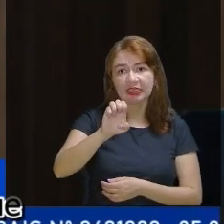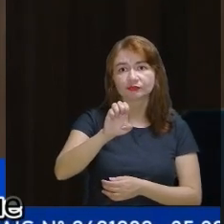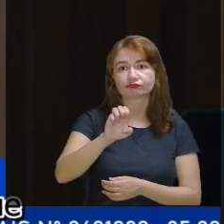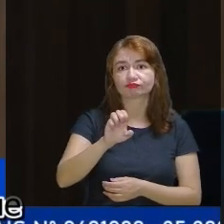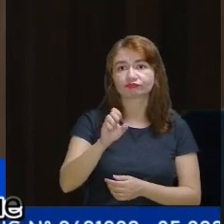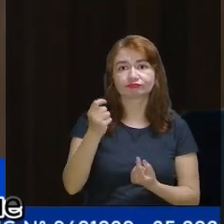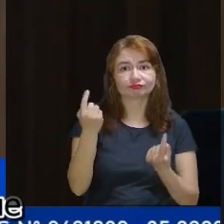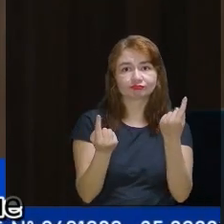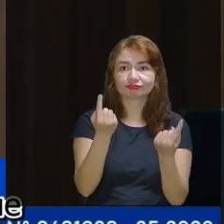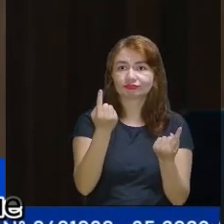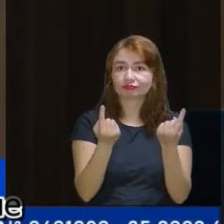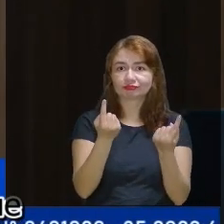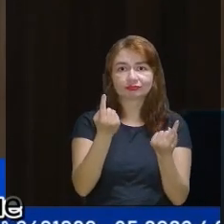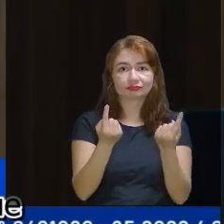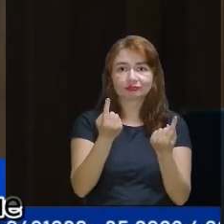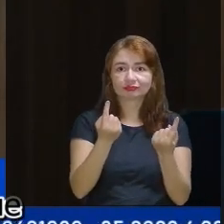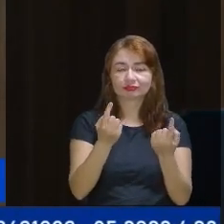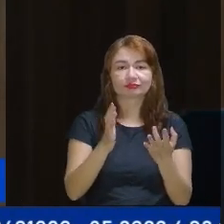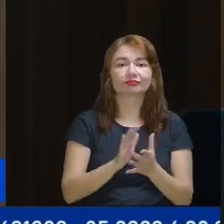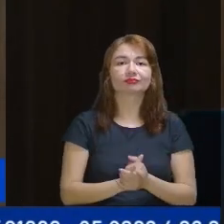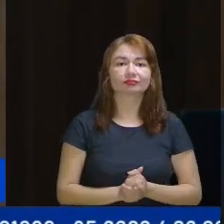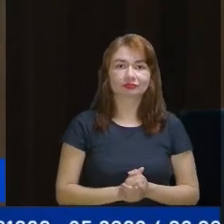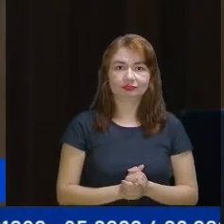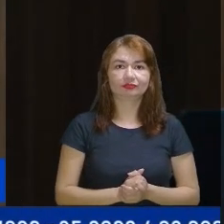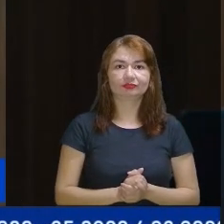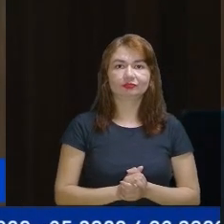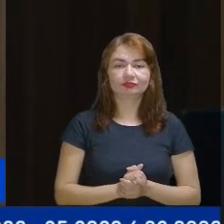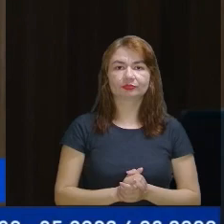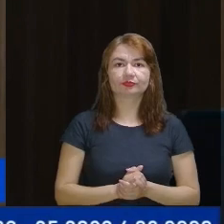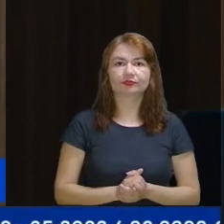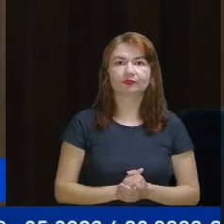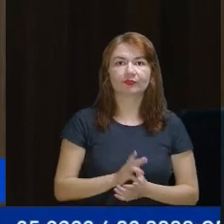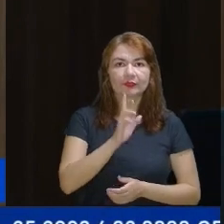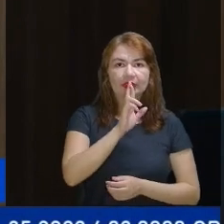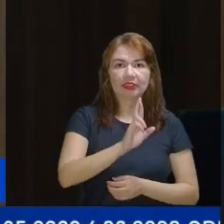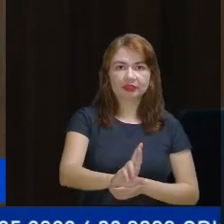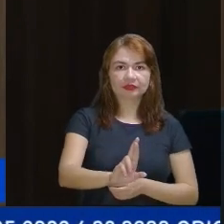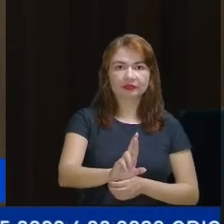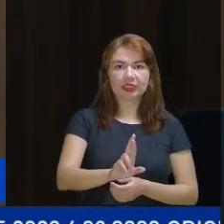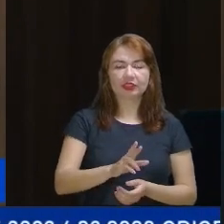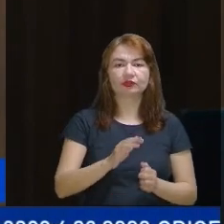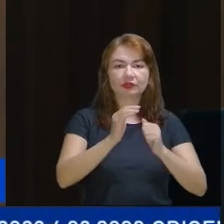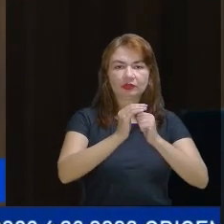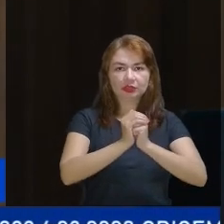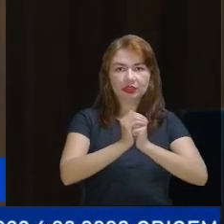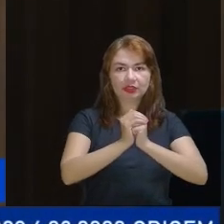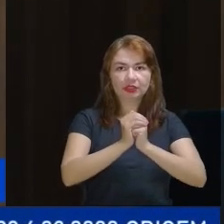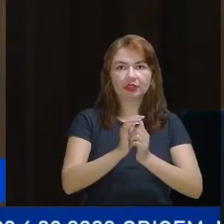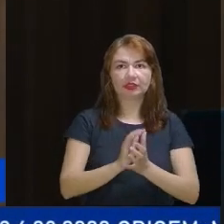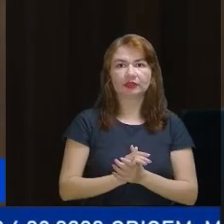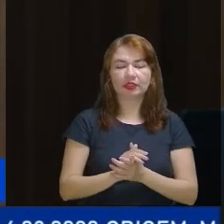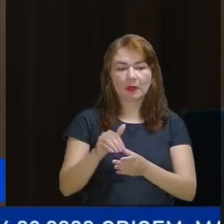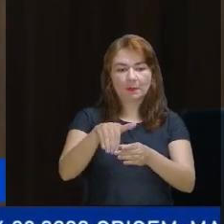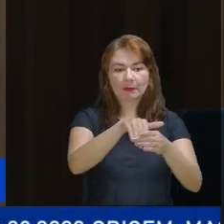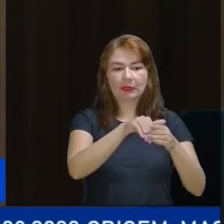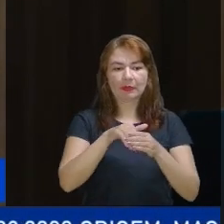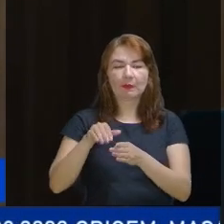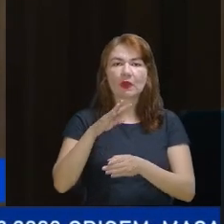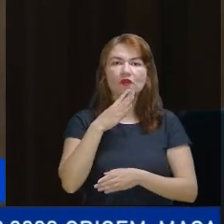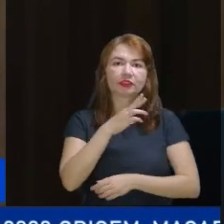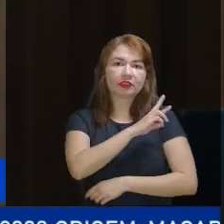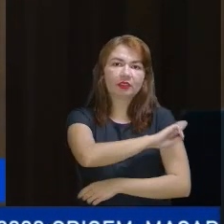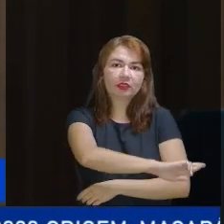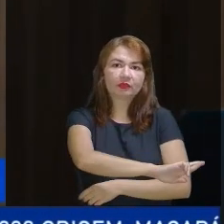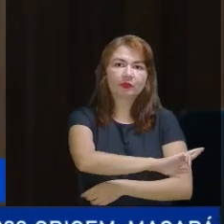aquilo que ele está dizendo, está defendendo que está certo. E anuncio, então, o resultado. O Tribunal Regional Eleitoral do Amapá, unanimidade, conheceu e